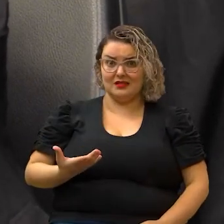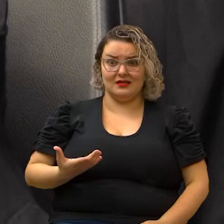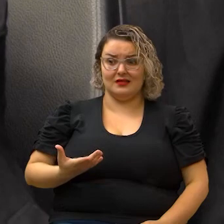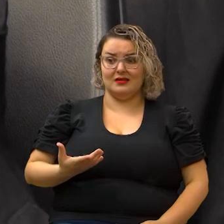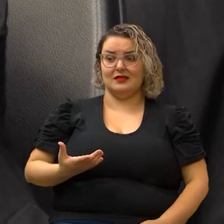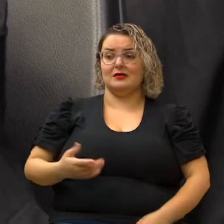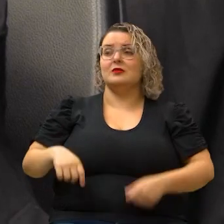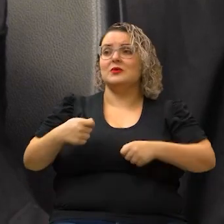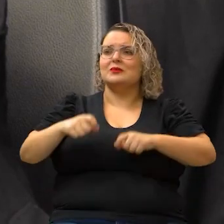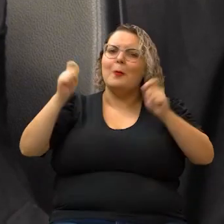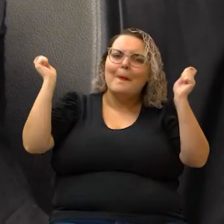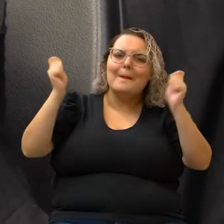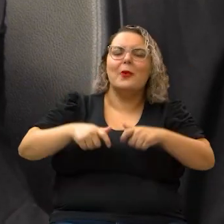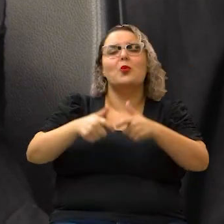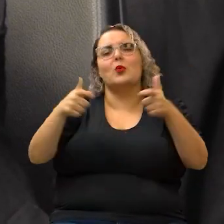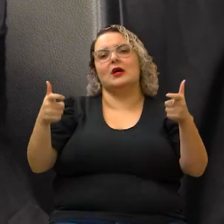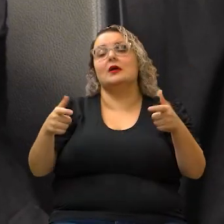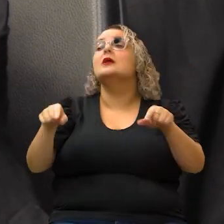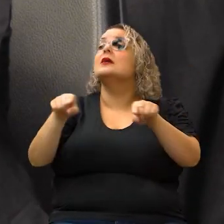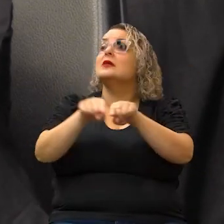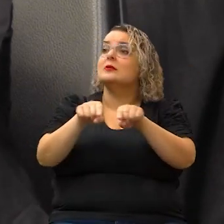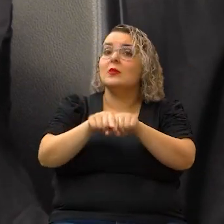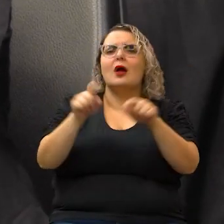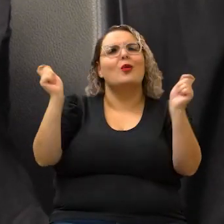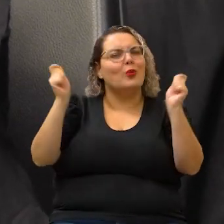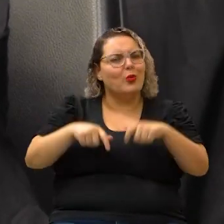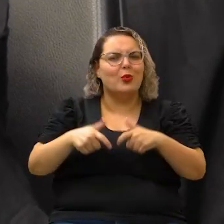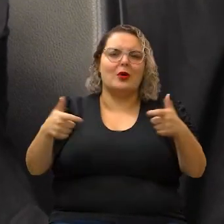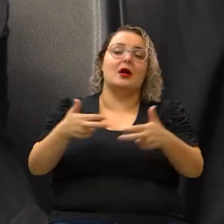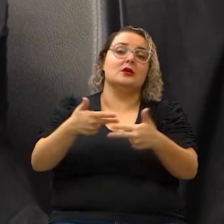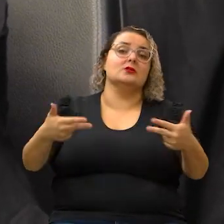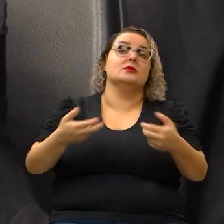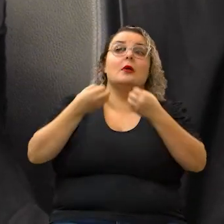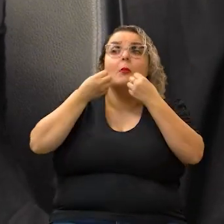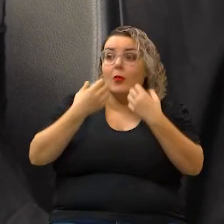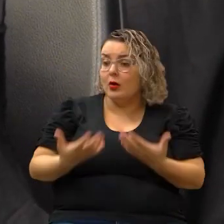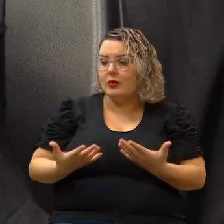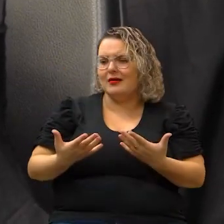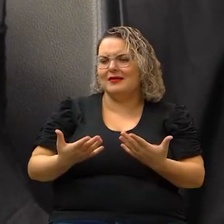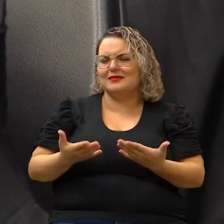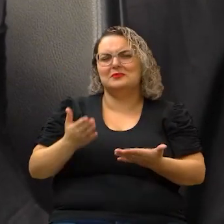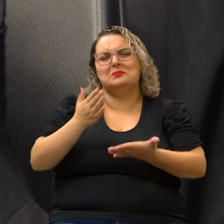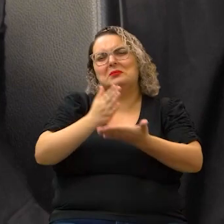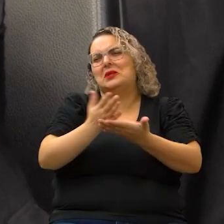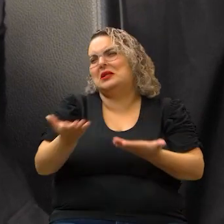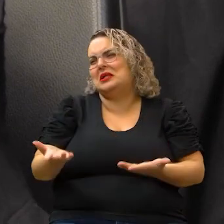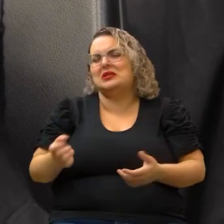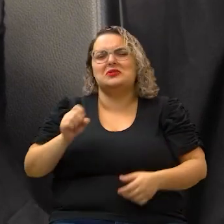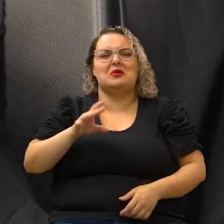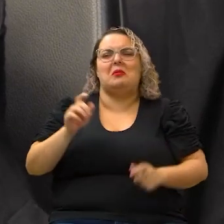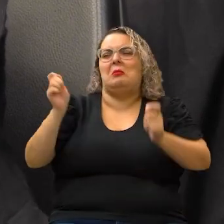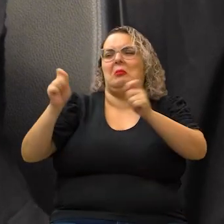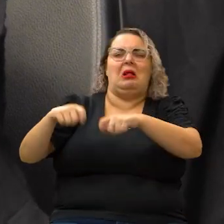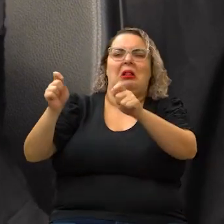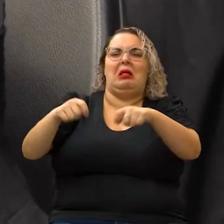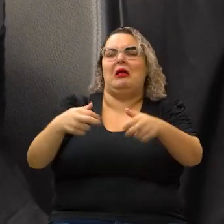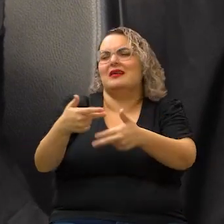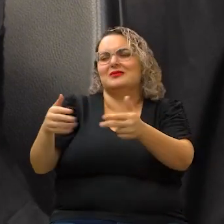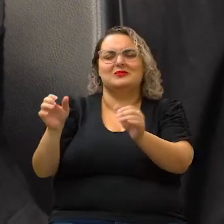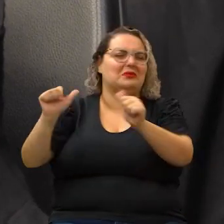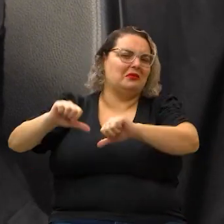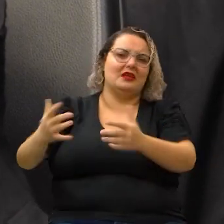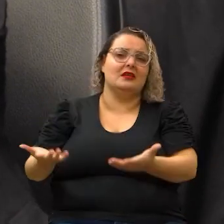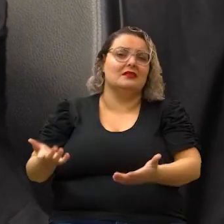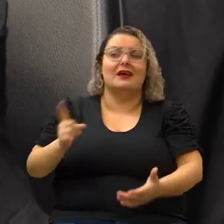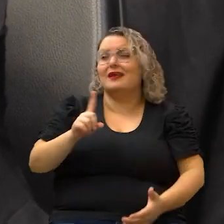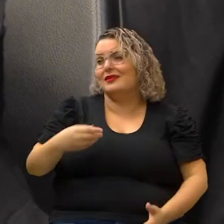mesmo. Nós temos que potencializar e também potencializar as coisas boas, né? Parar de ficar só potencializando